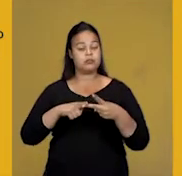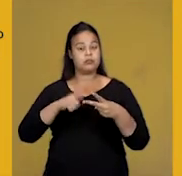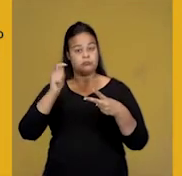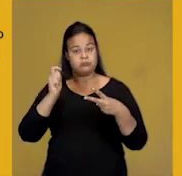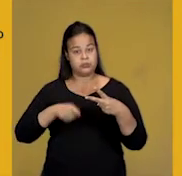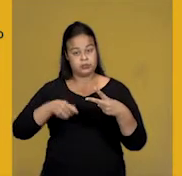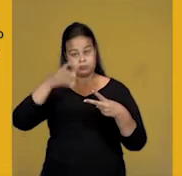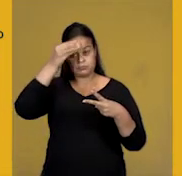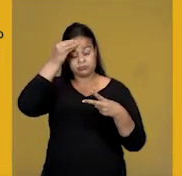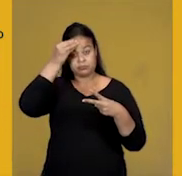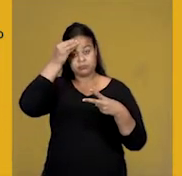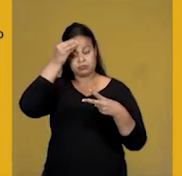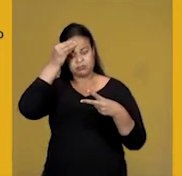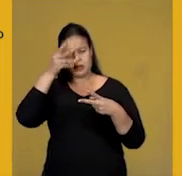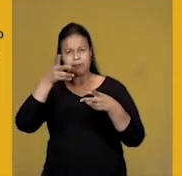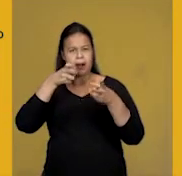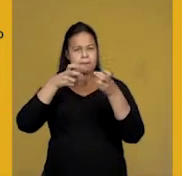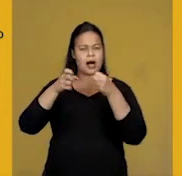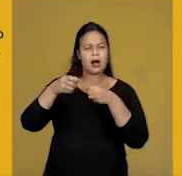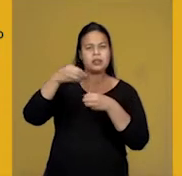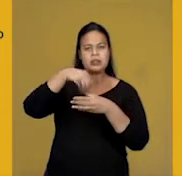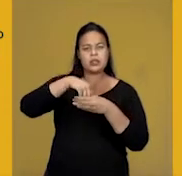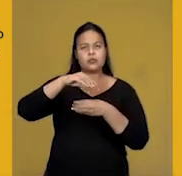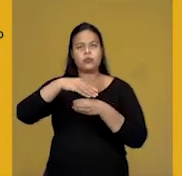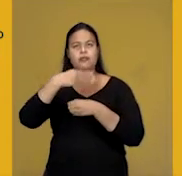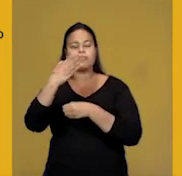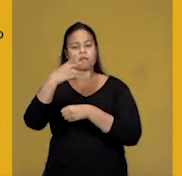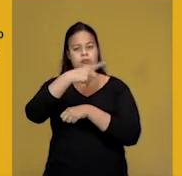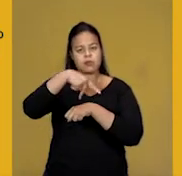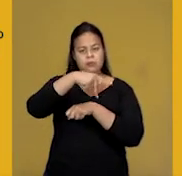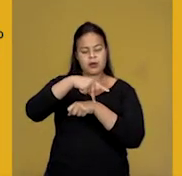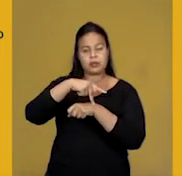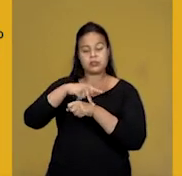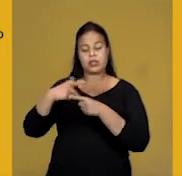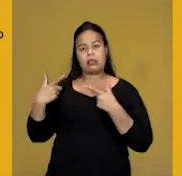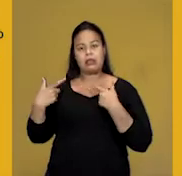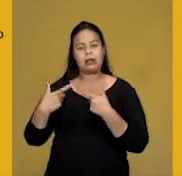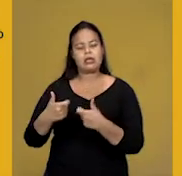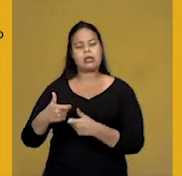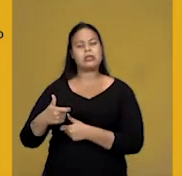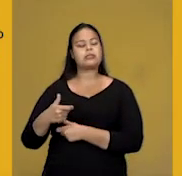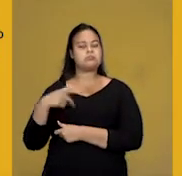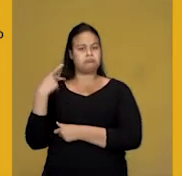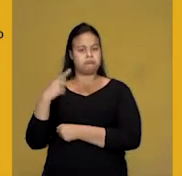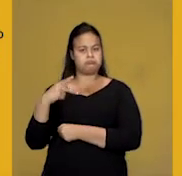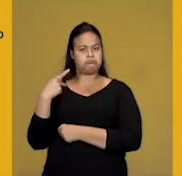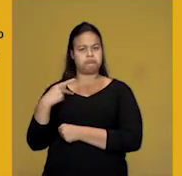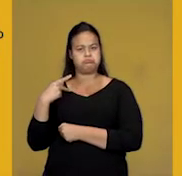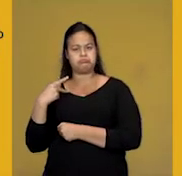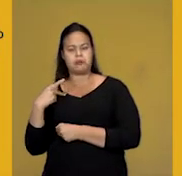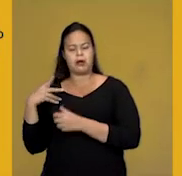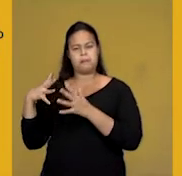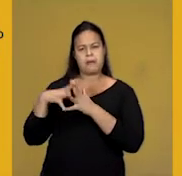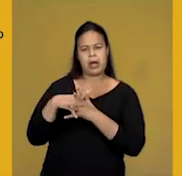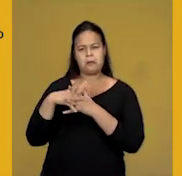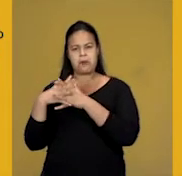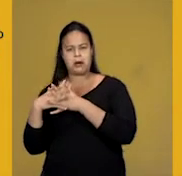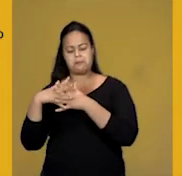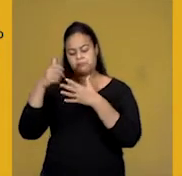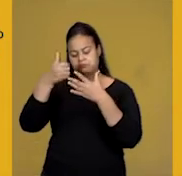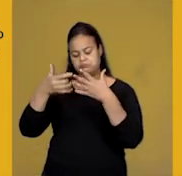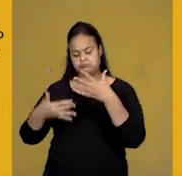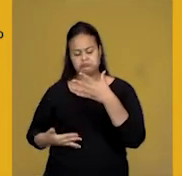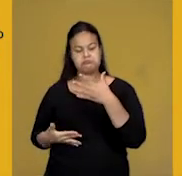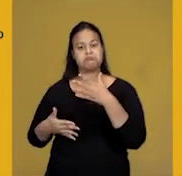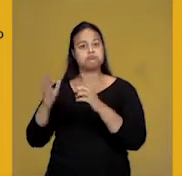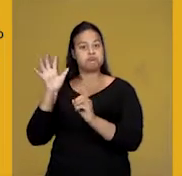questões internas e externas sobre a atuação do Brasil na Guerra do Paraguai, discutindo diferentes versões para os seus conflitos, desdobramentos e